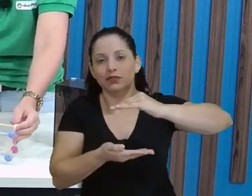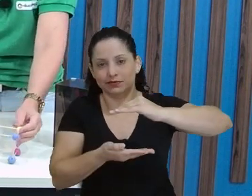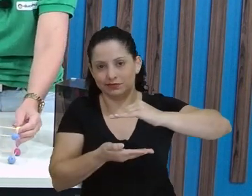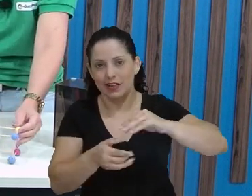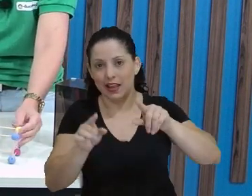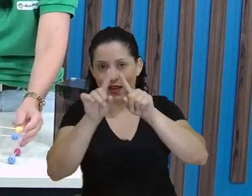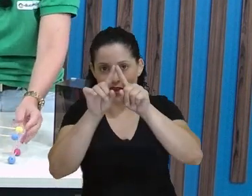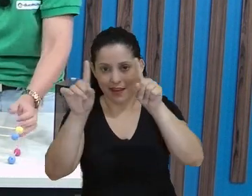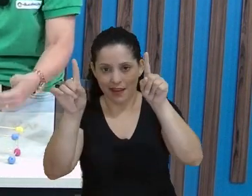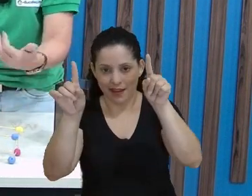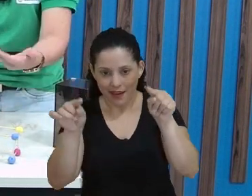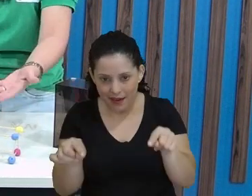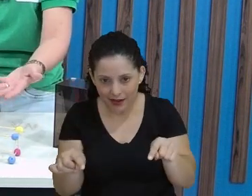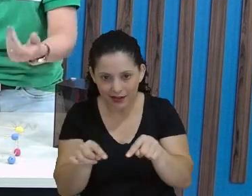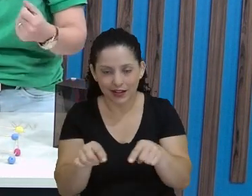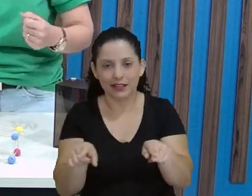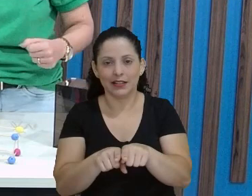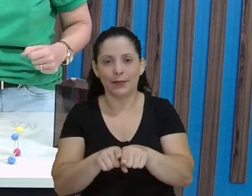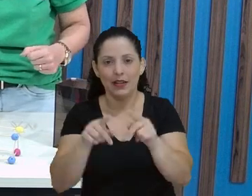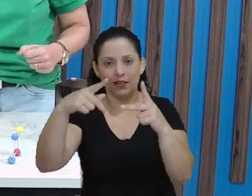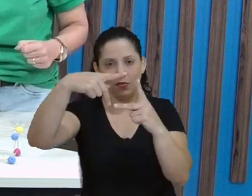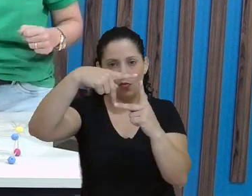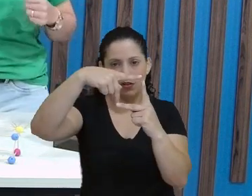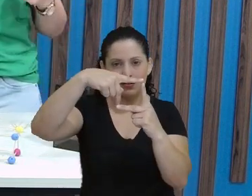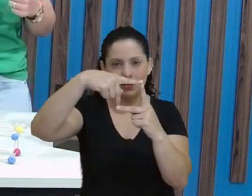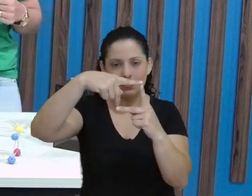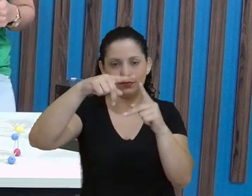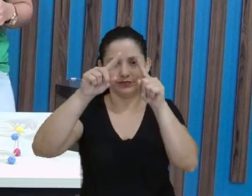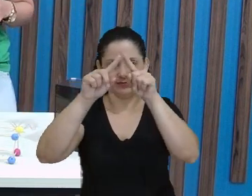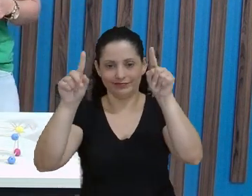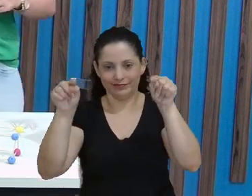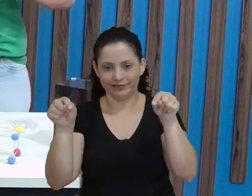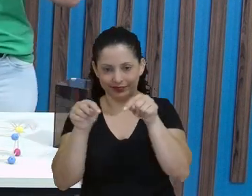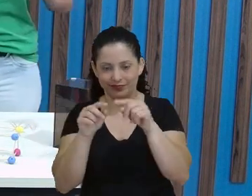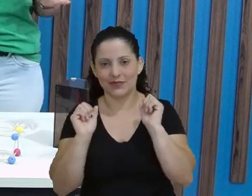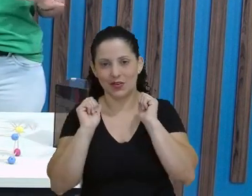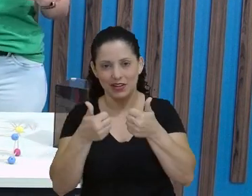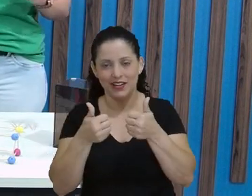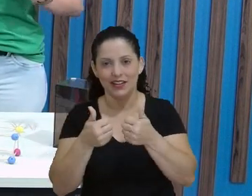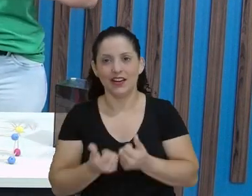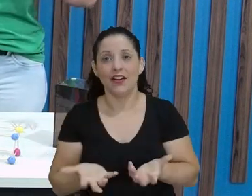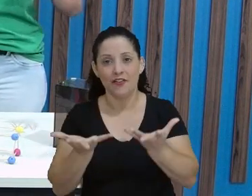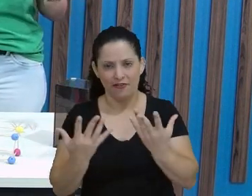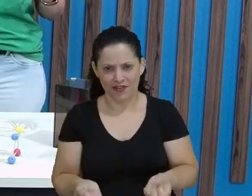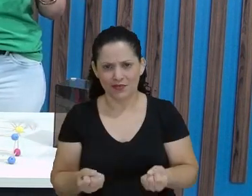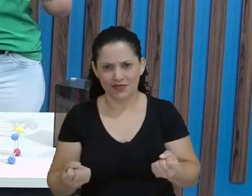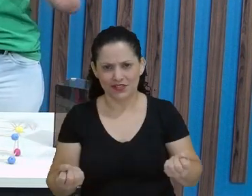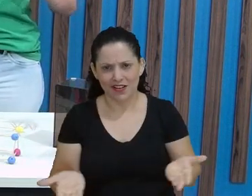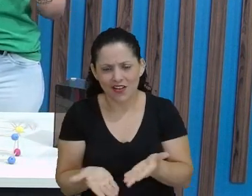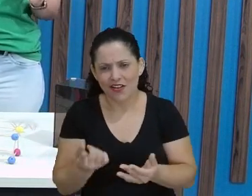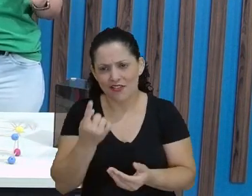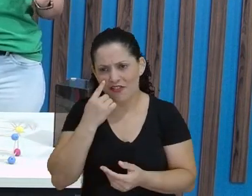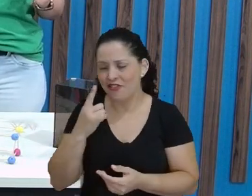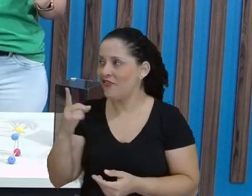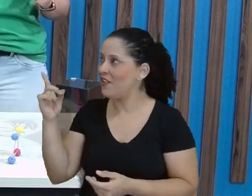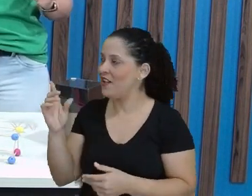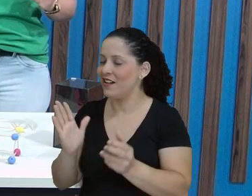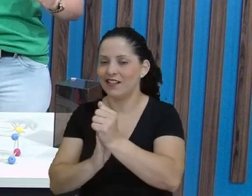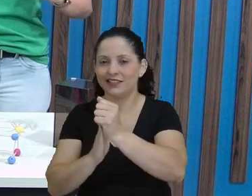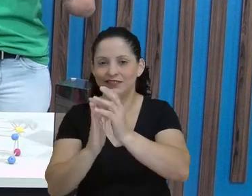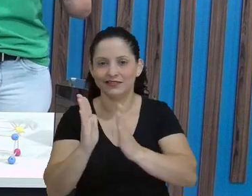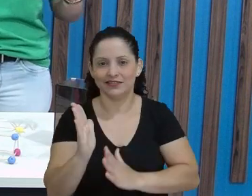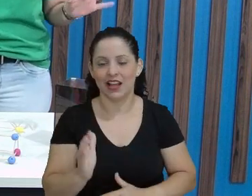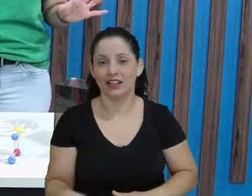aí você consegue também representar as faces. Combinado? Mas vamos lá, foi que eu preparei aqui algumas atividades para